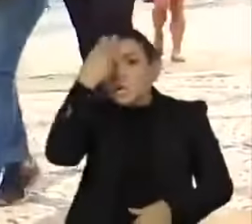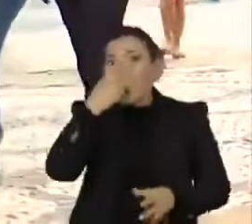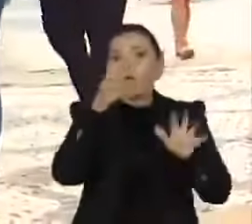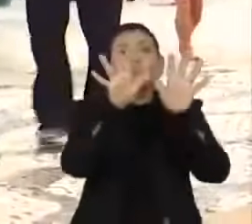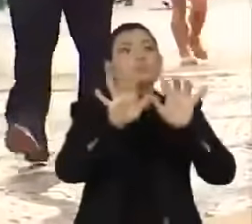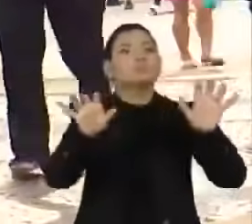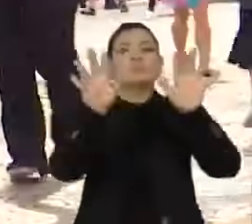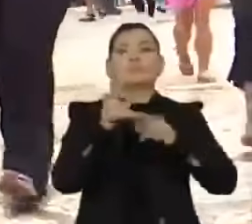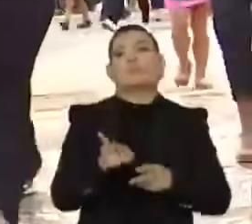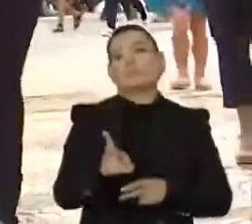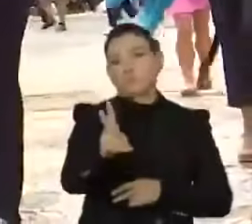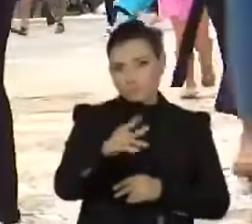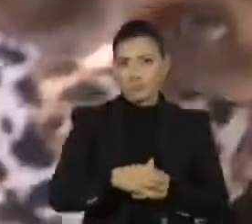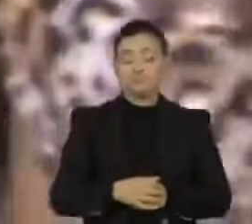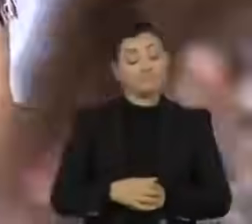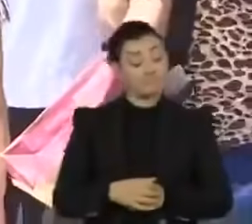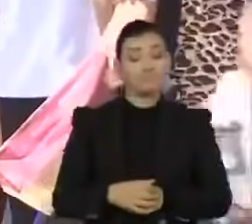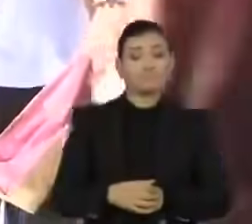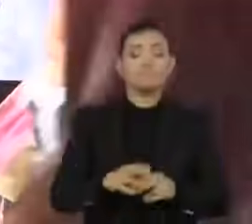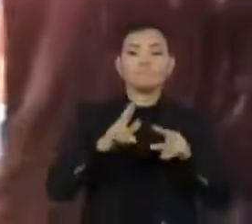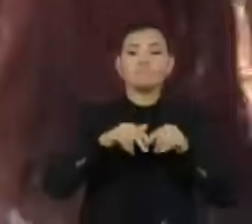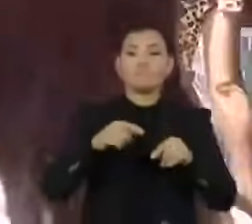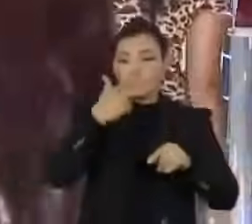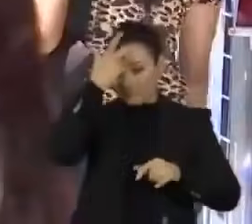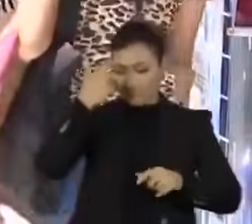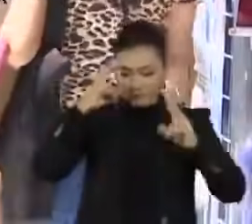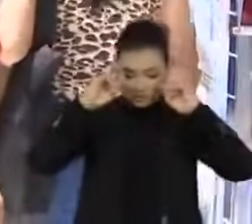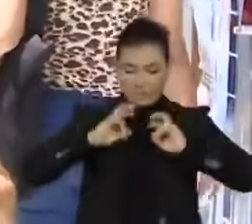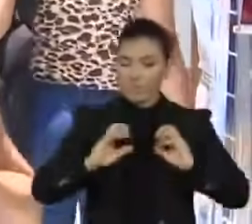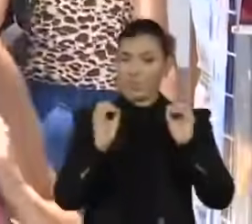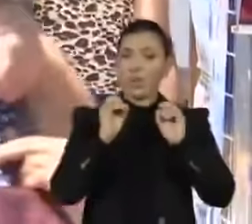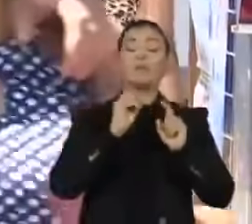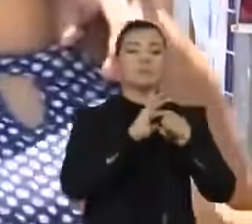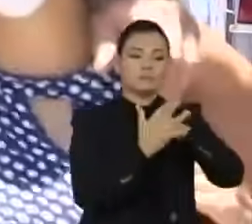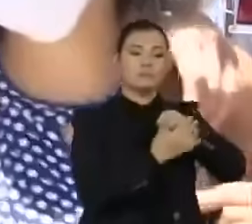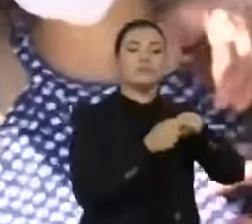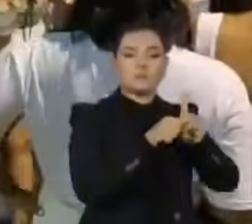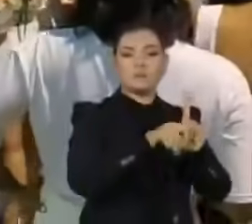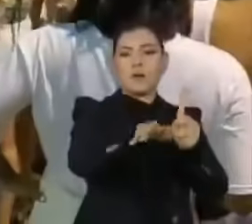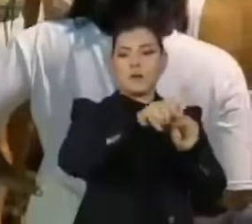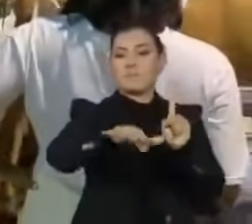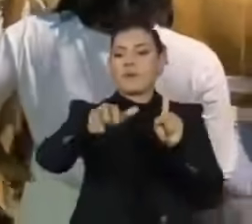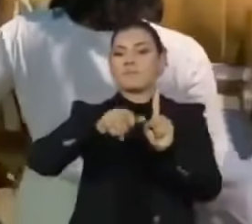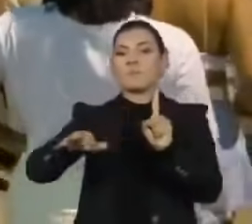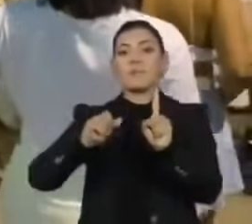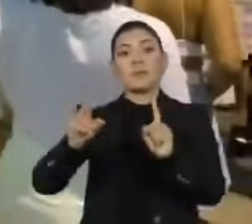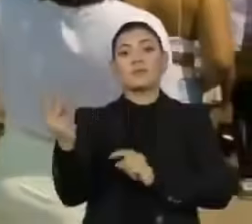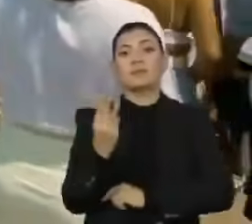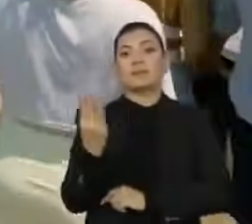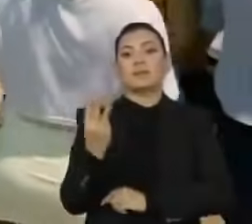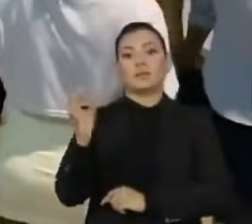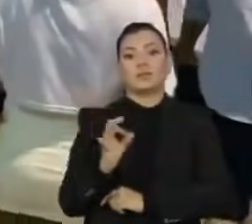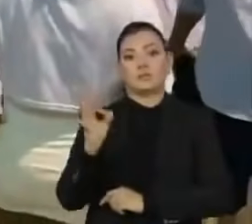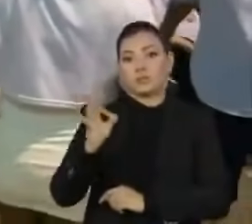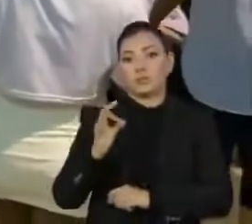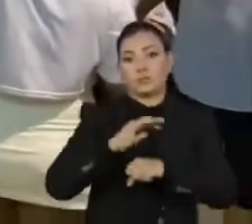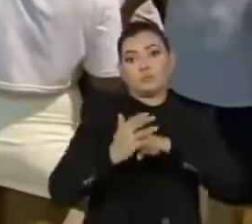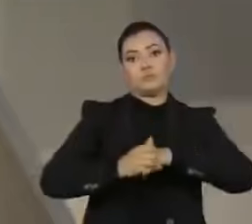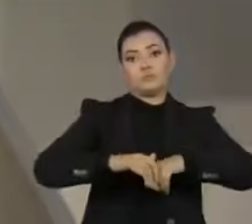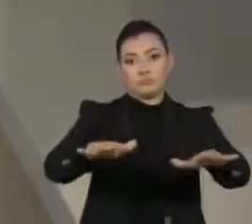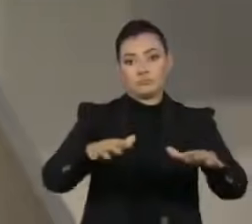o grupo de cientistas também indicou que a transmissão de assintomáticos é grande responsável por pelo menos um terço de toda a transmissão